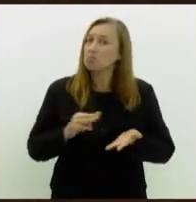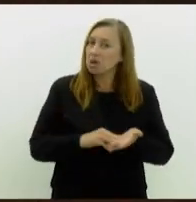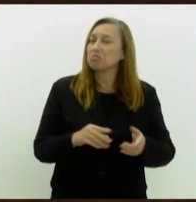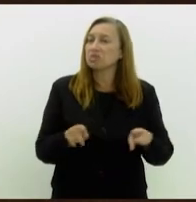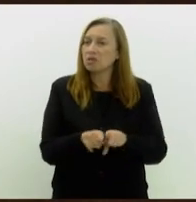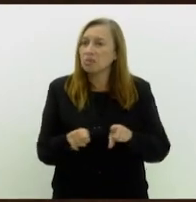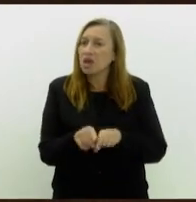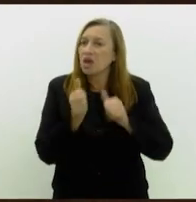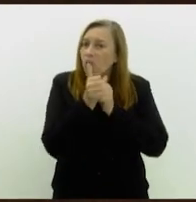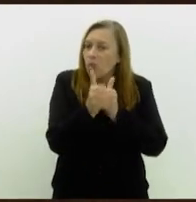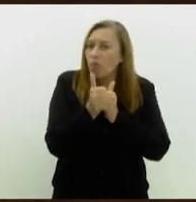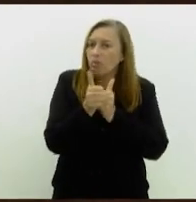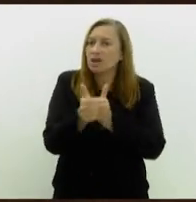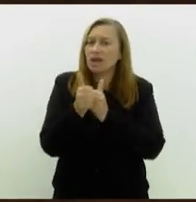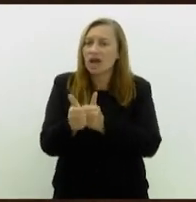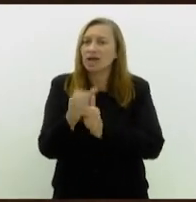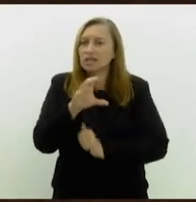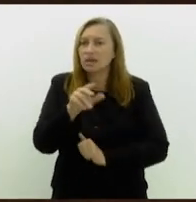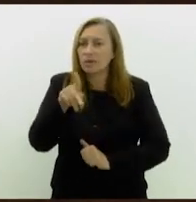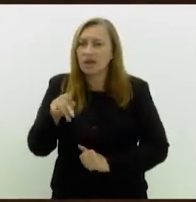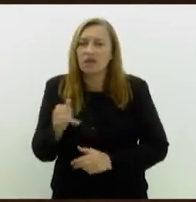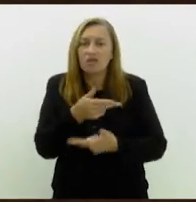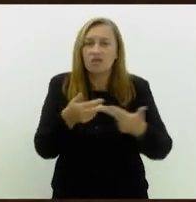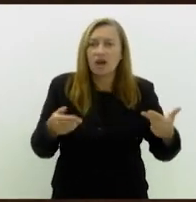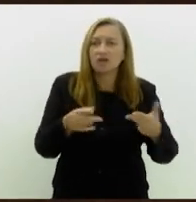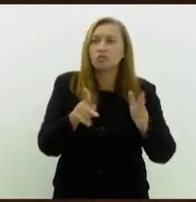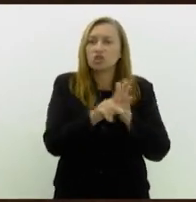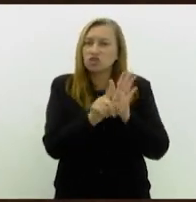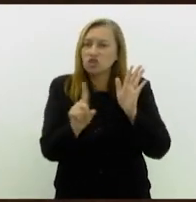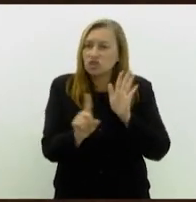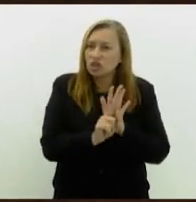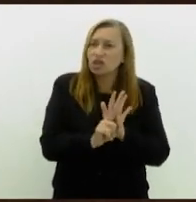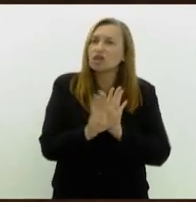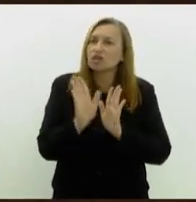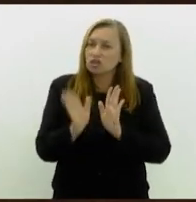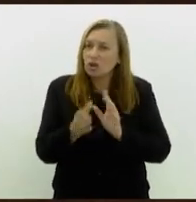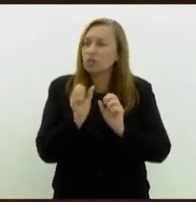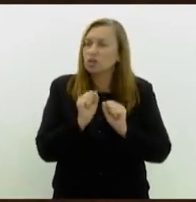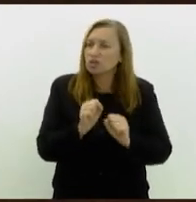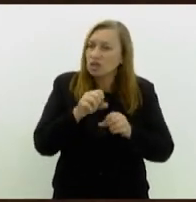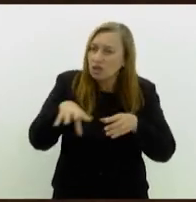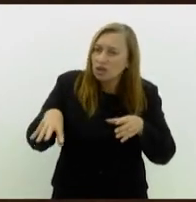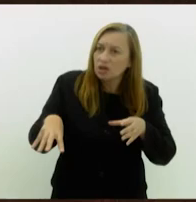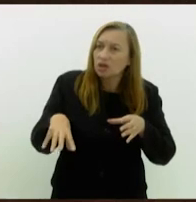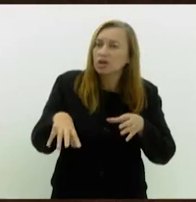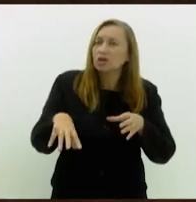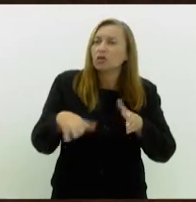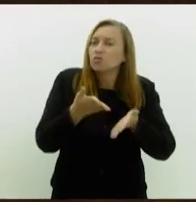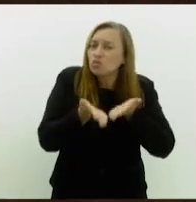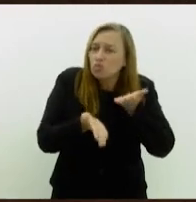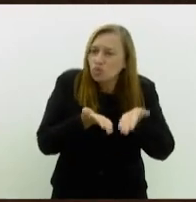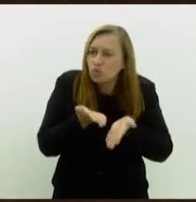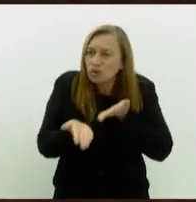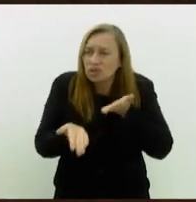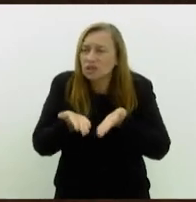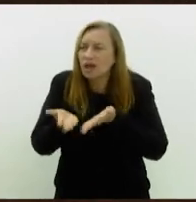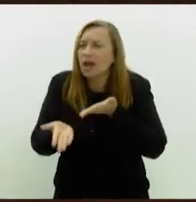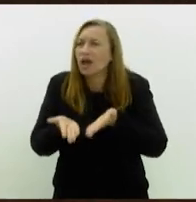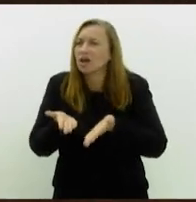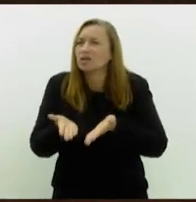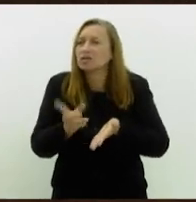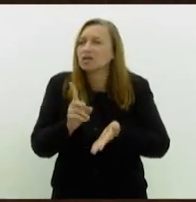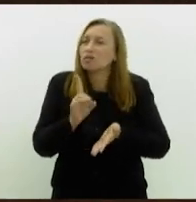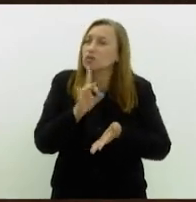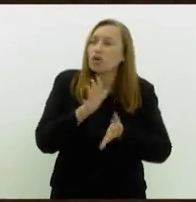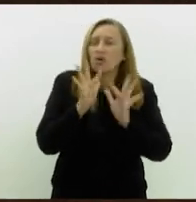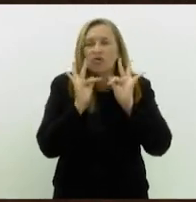e acompanhar essa CPI são vários projetos de lei que já poderiam inclusive no Cuidado com não só com